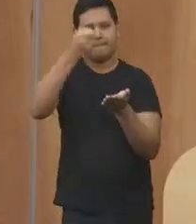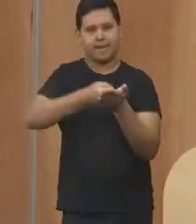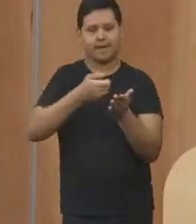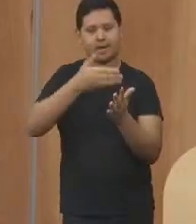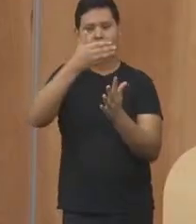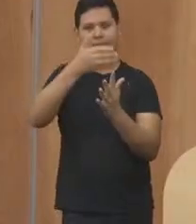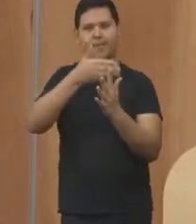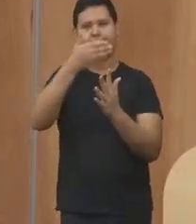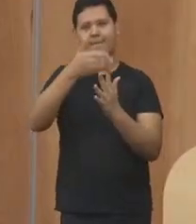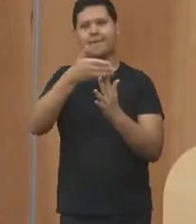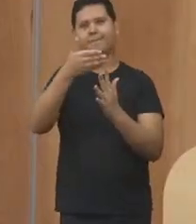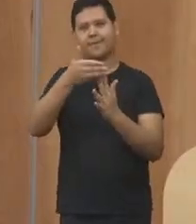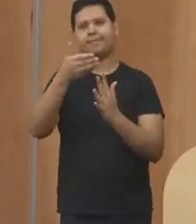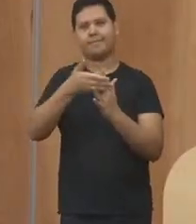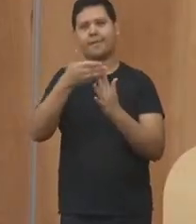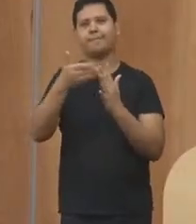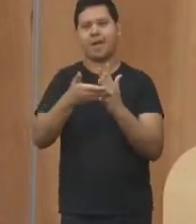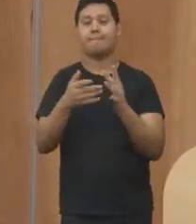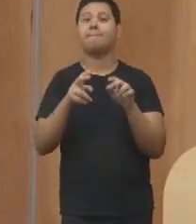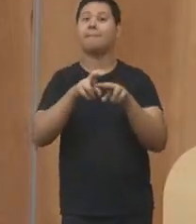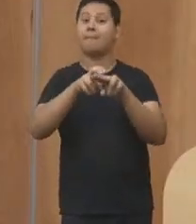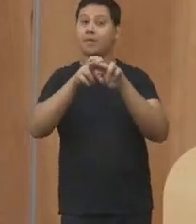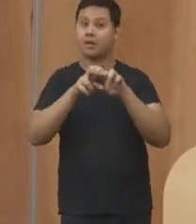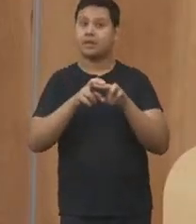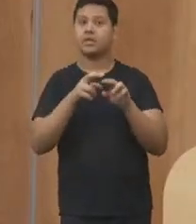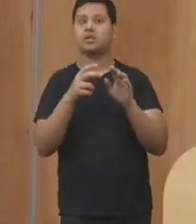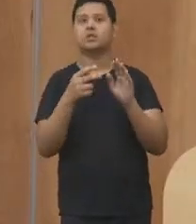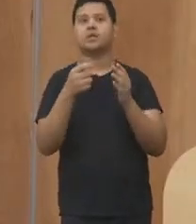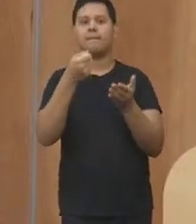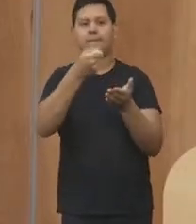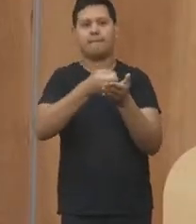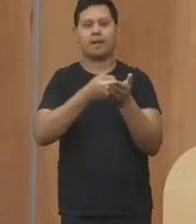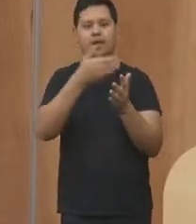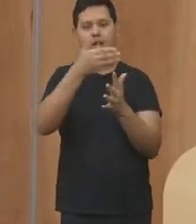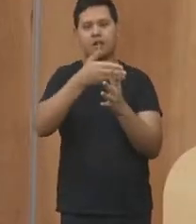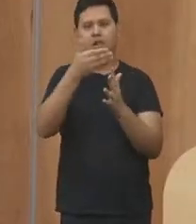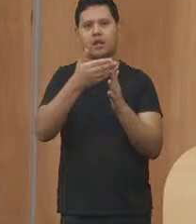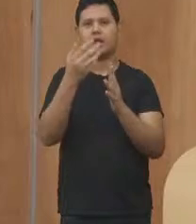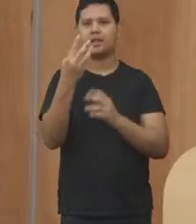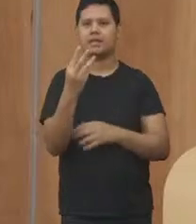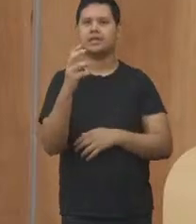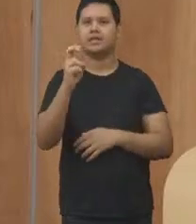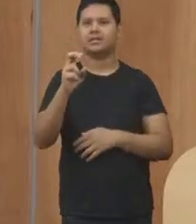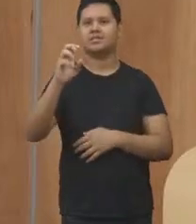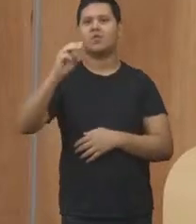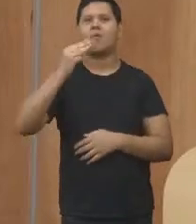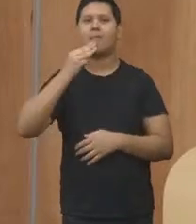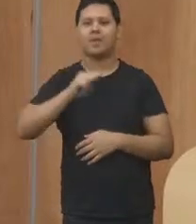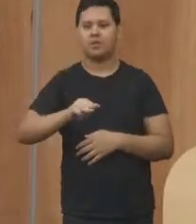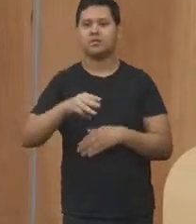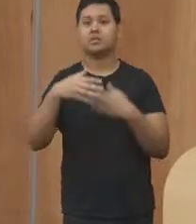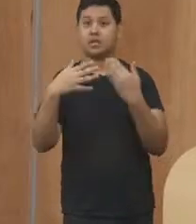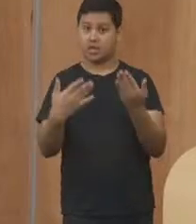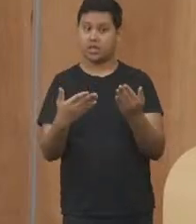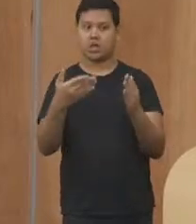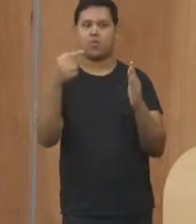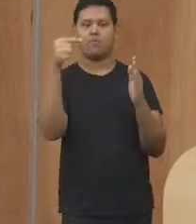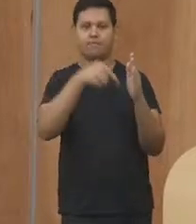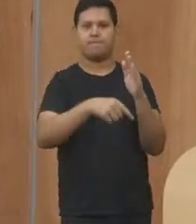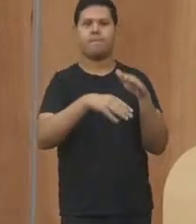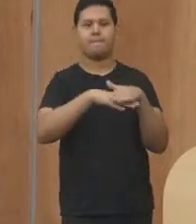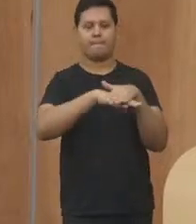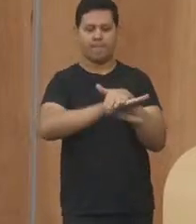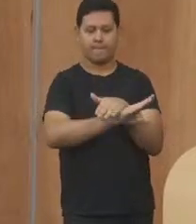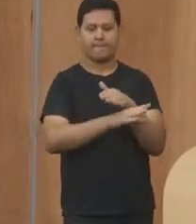fornecedor. Então ele acabou sendo cancelado, em torno de 35 milhões. Perfeito. Então, daqueles 163, uma parte já foi paga, outra